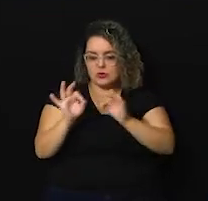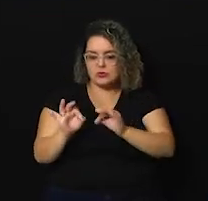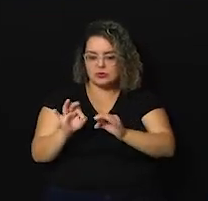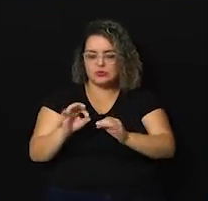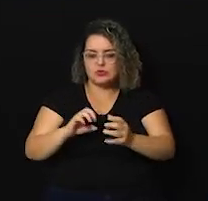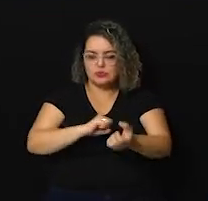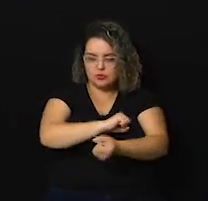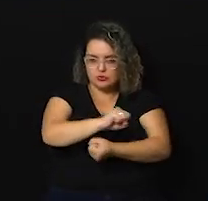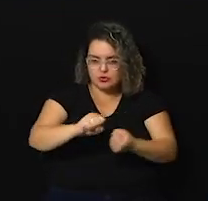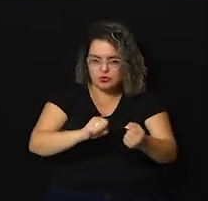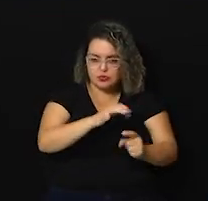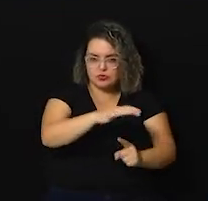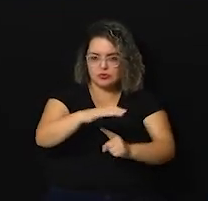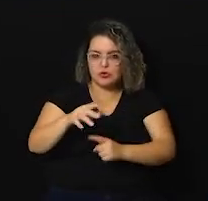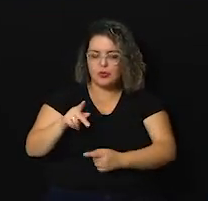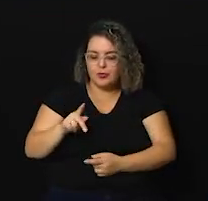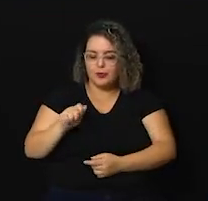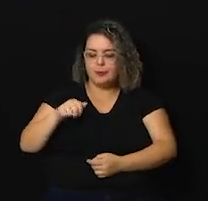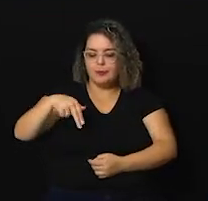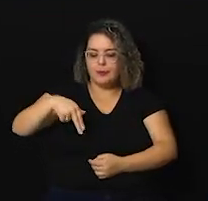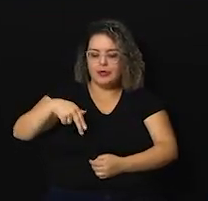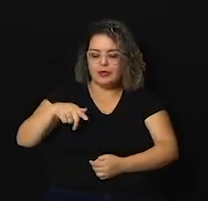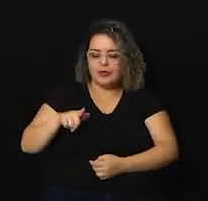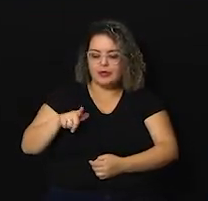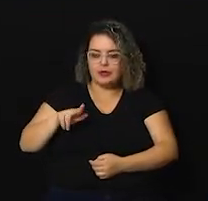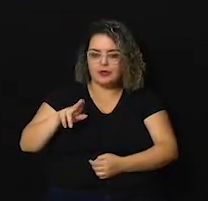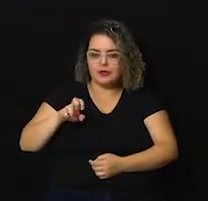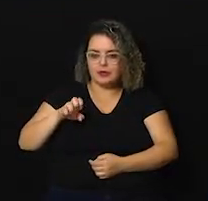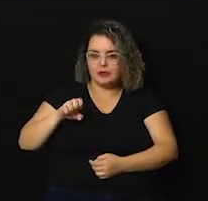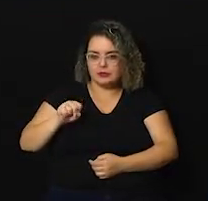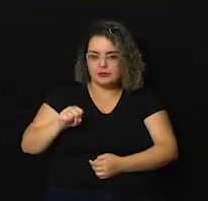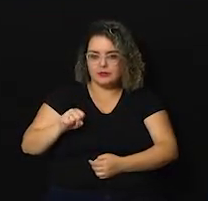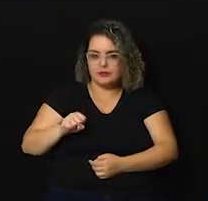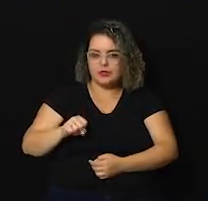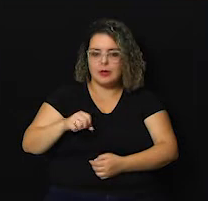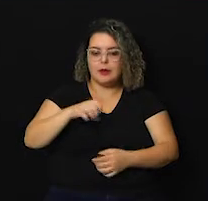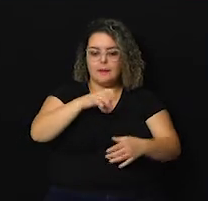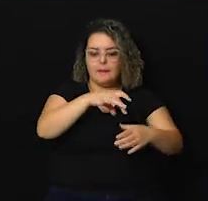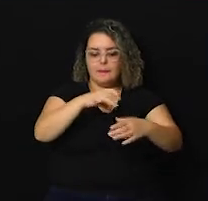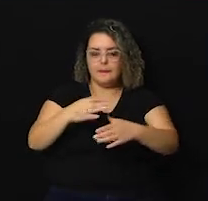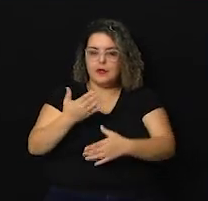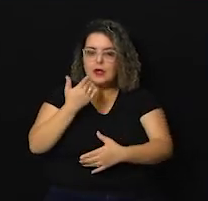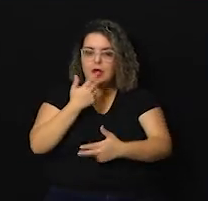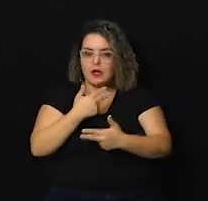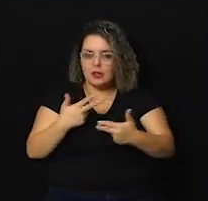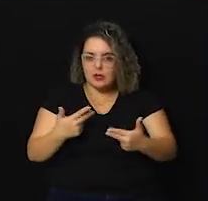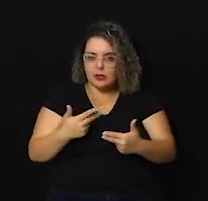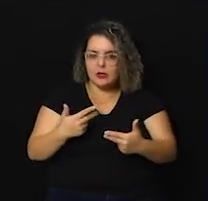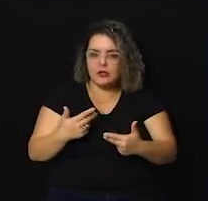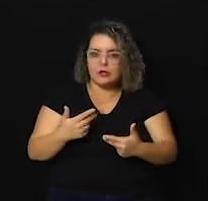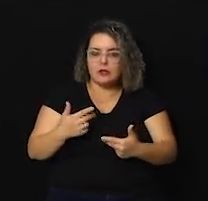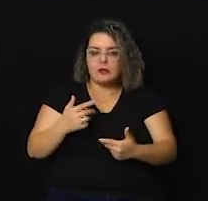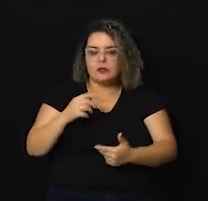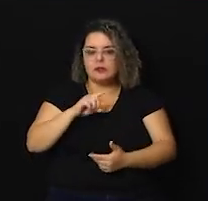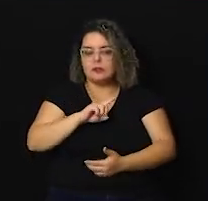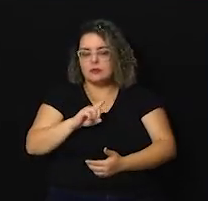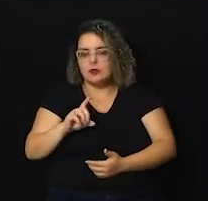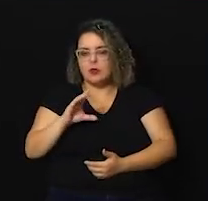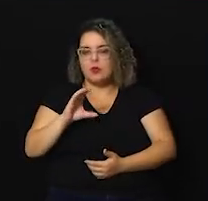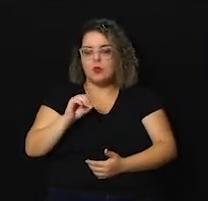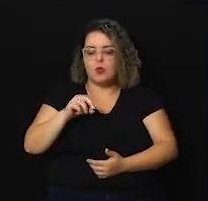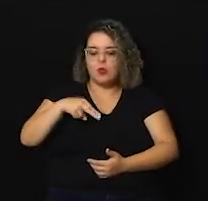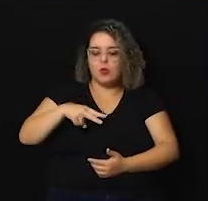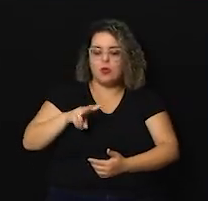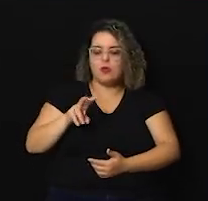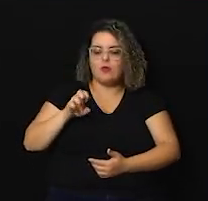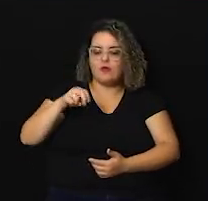ligado aqui no Giro Ambiental, as punks que nós mencionamos são as plantas alimentícias não convencionais, que,